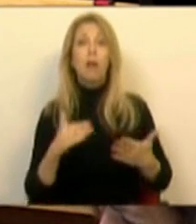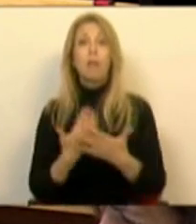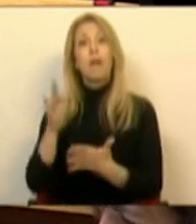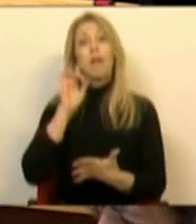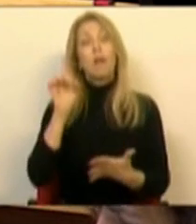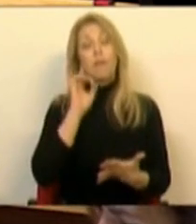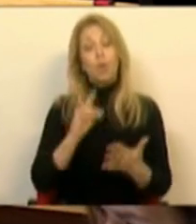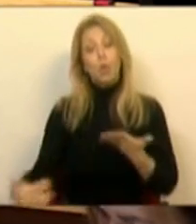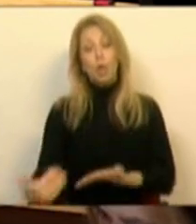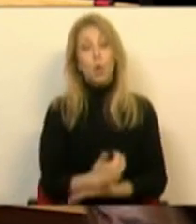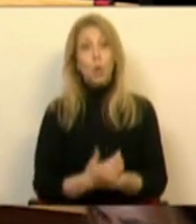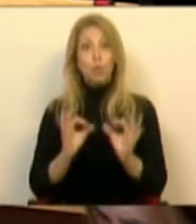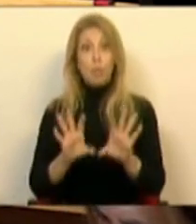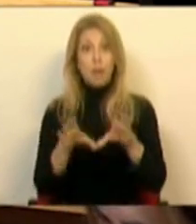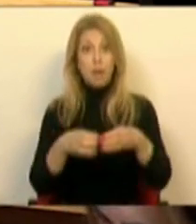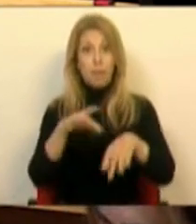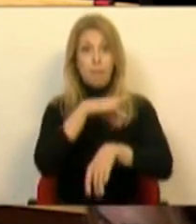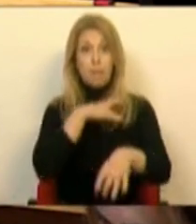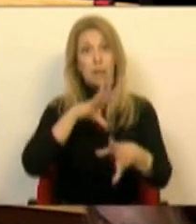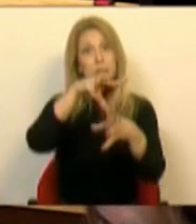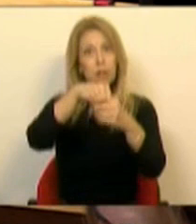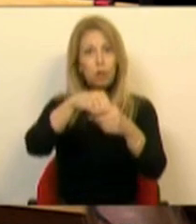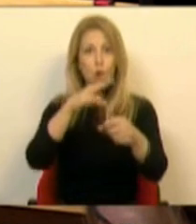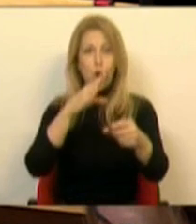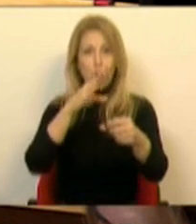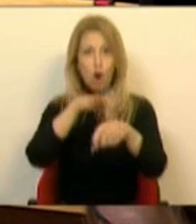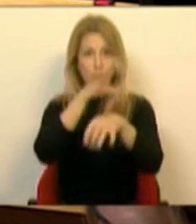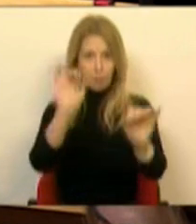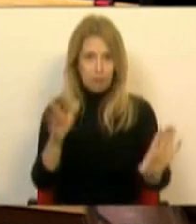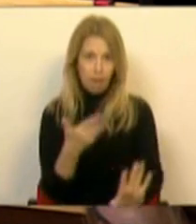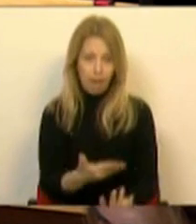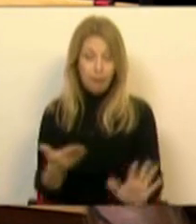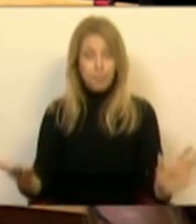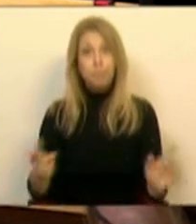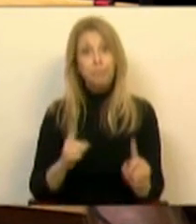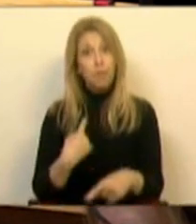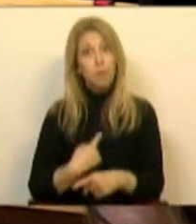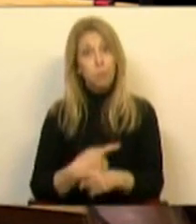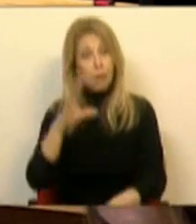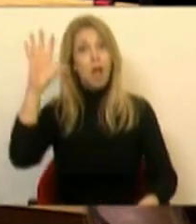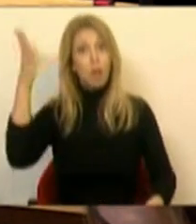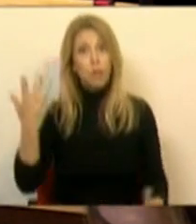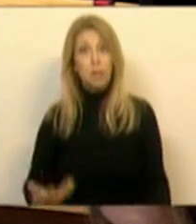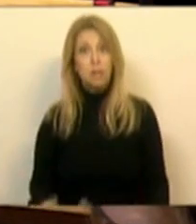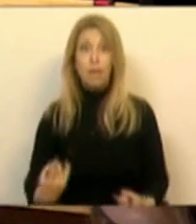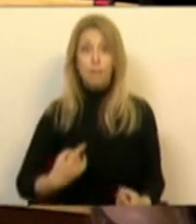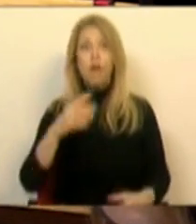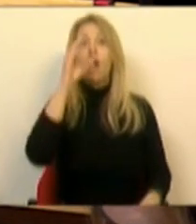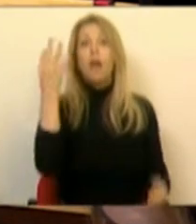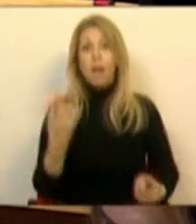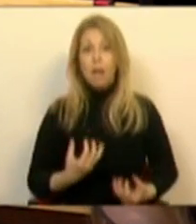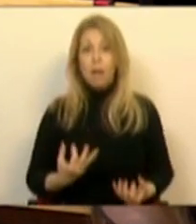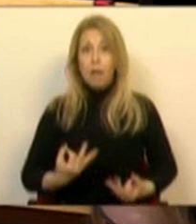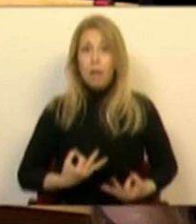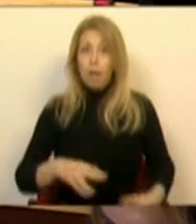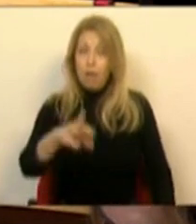recursos das próprias equipas médicas dos hospitais. E tudo isto acontece ainda apesar do esforço existente, e isso já foi